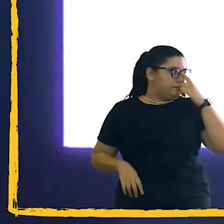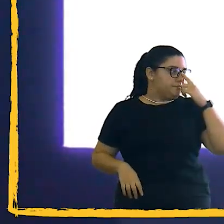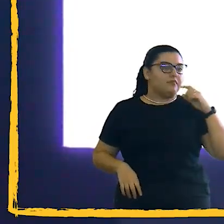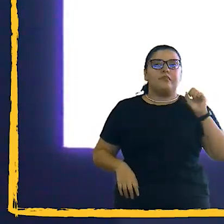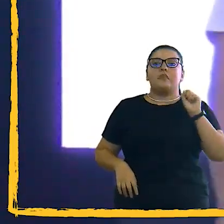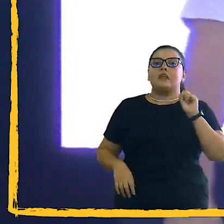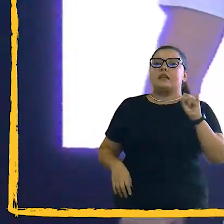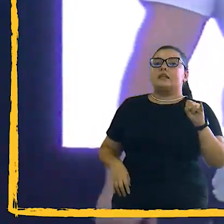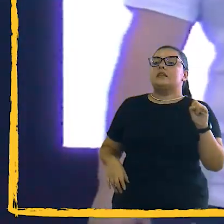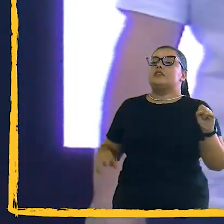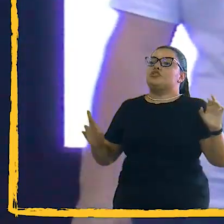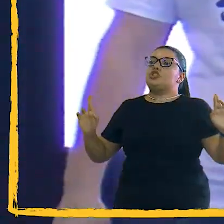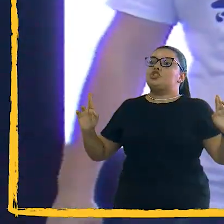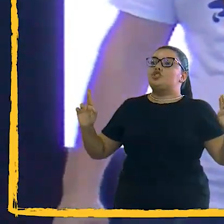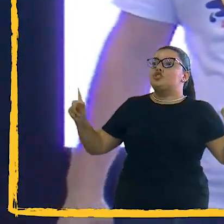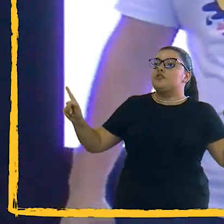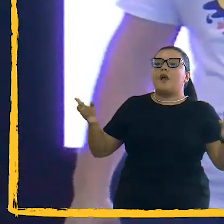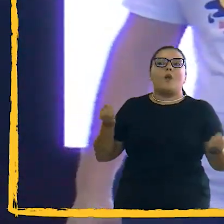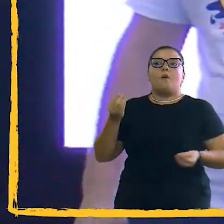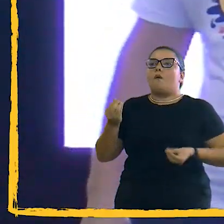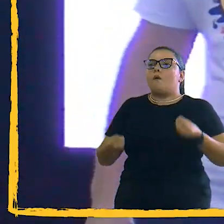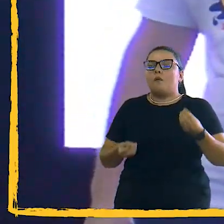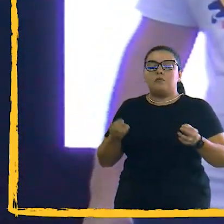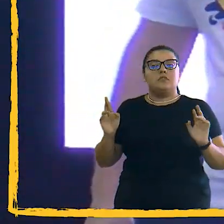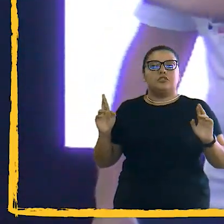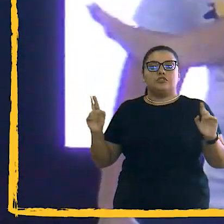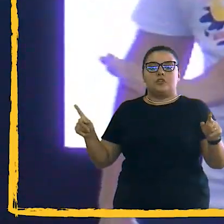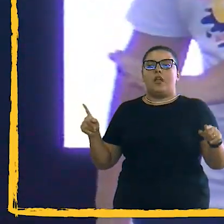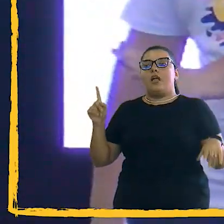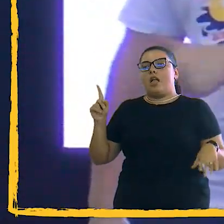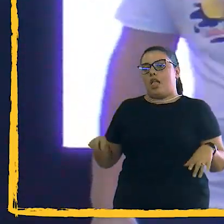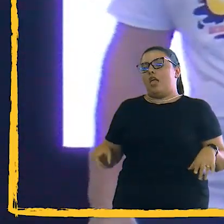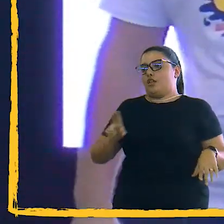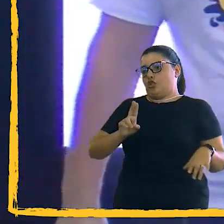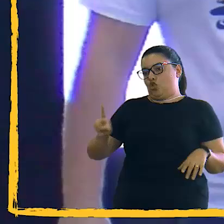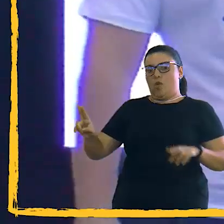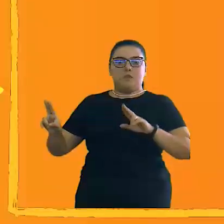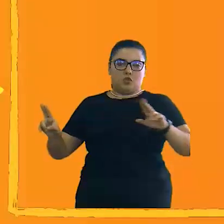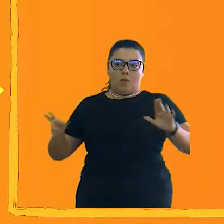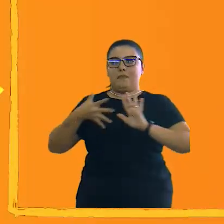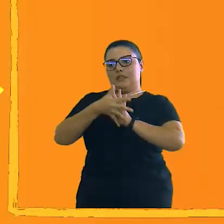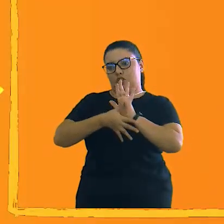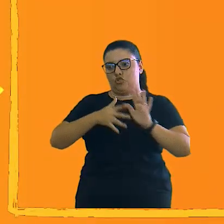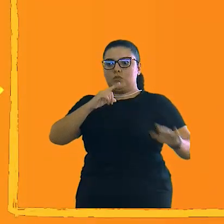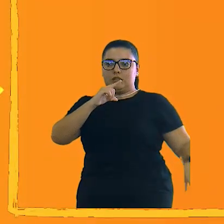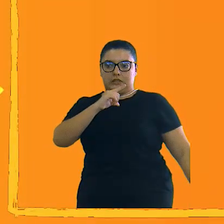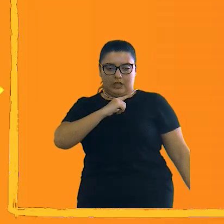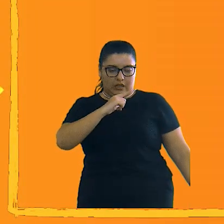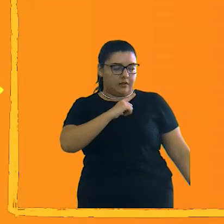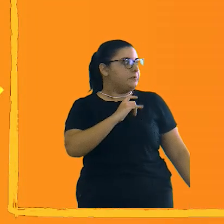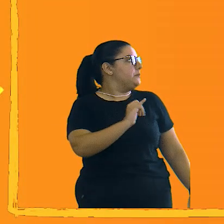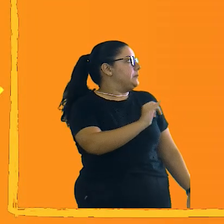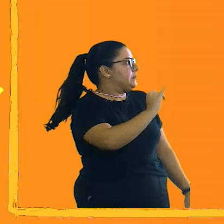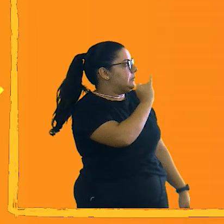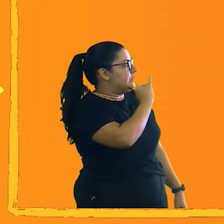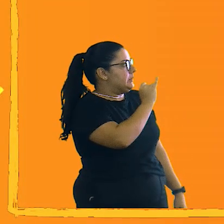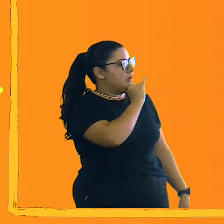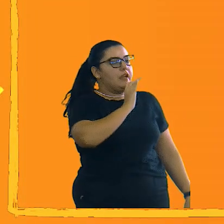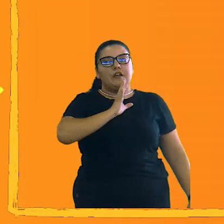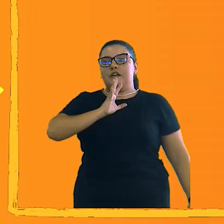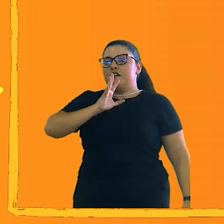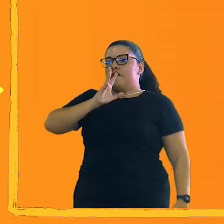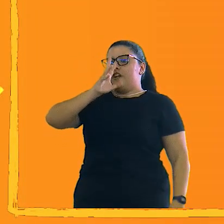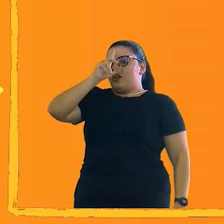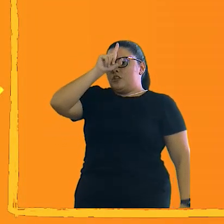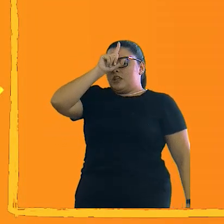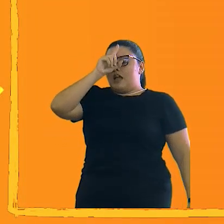se as unidades forem diferentes aí elas são citadas Por exemplo quando eu falo velocidade